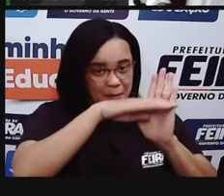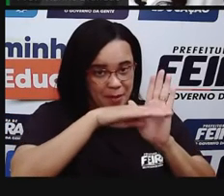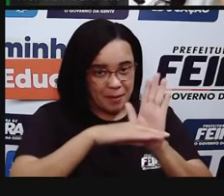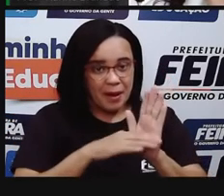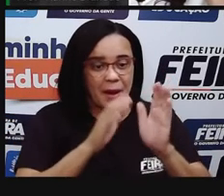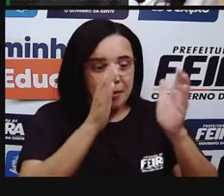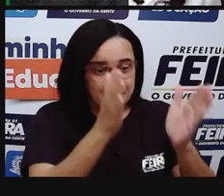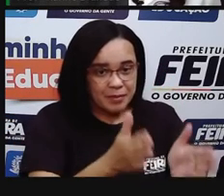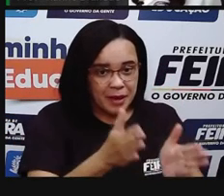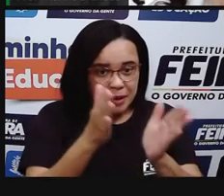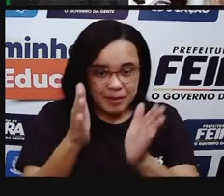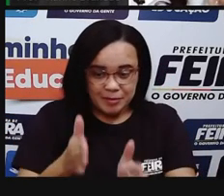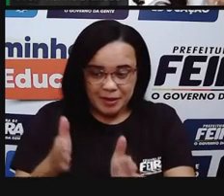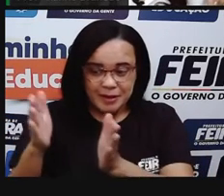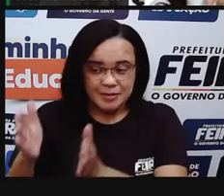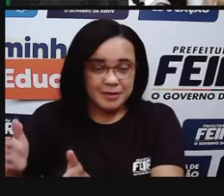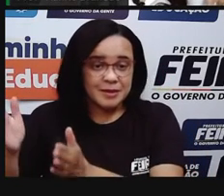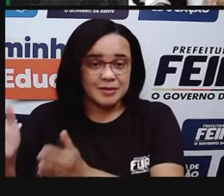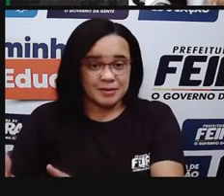espécies. Se a gente for pensar